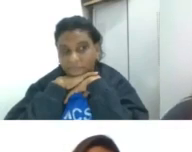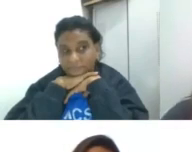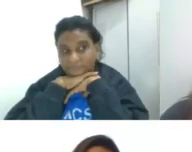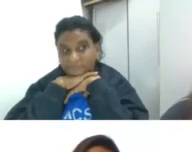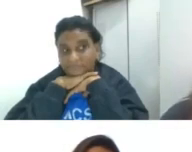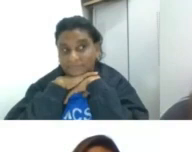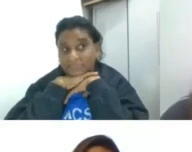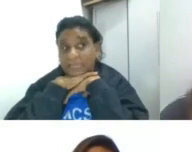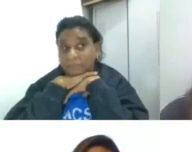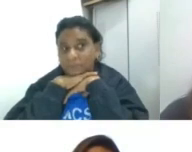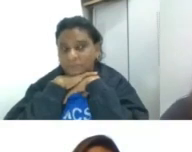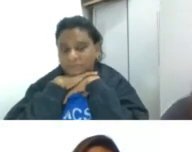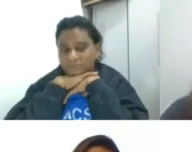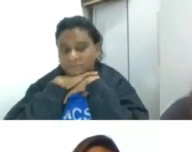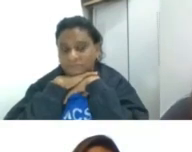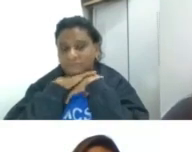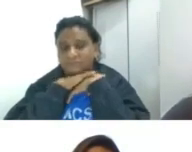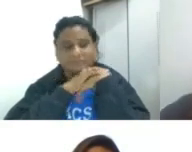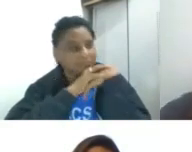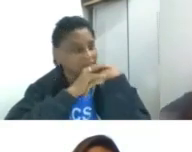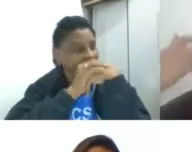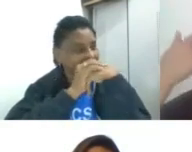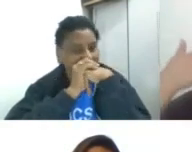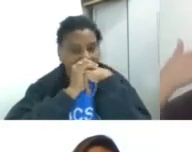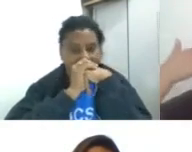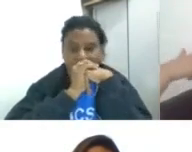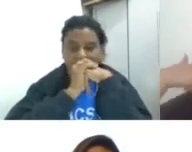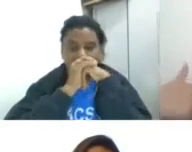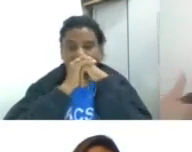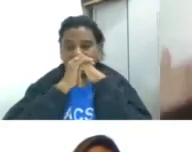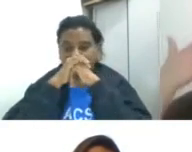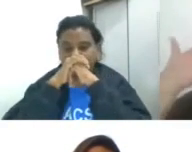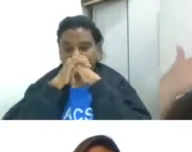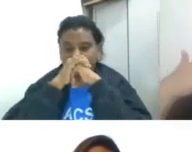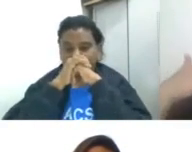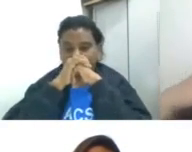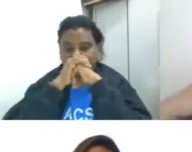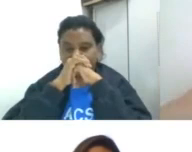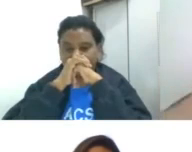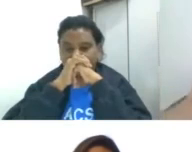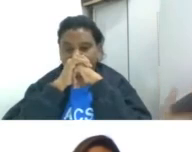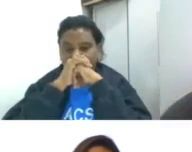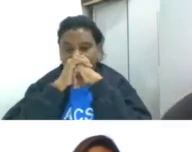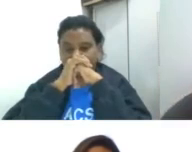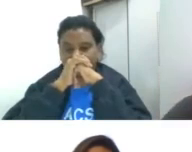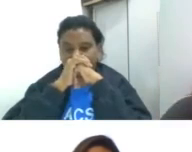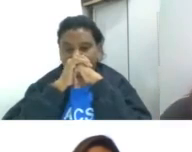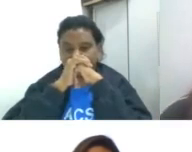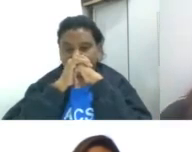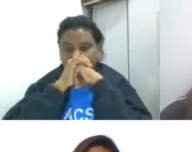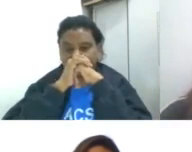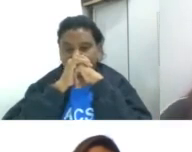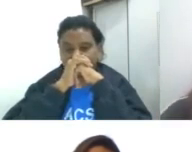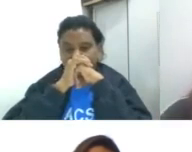adverso leve esse paciente a abandonar esse tratamento então eu trouxe aqui destaquei quais são esses principais efeitos adversos e quais as principais